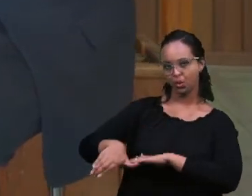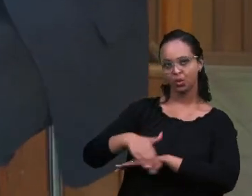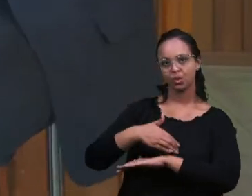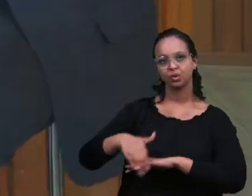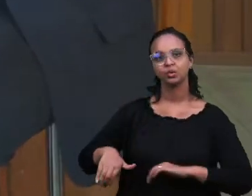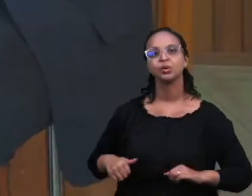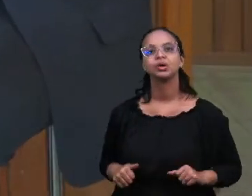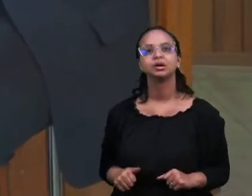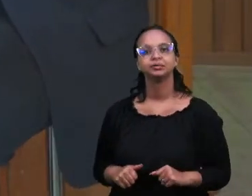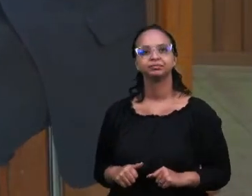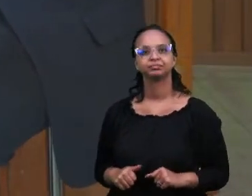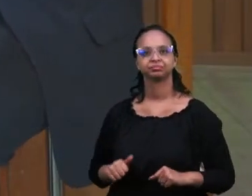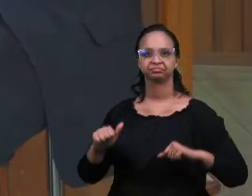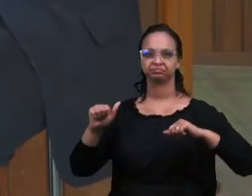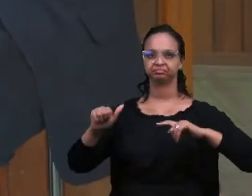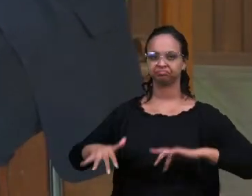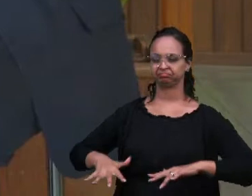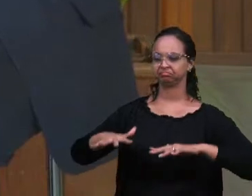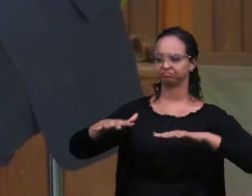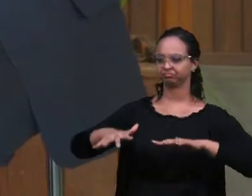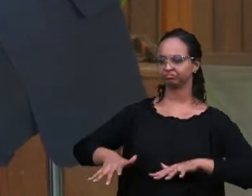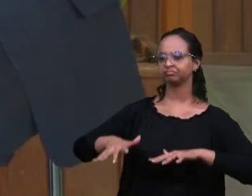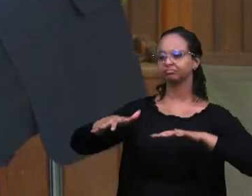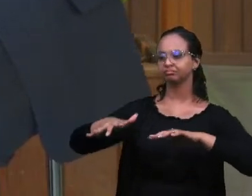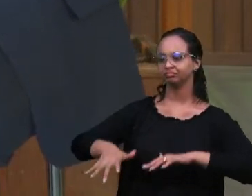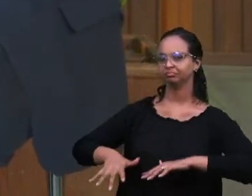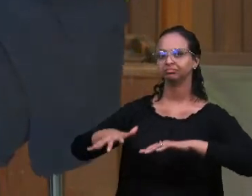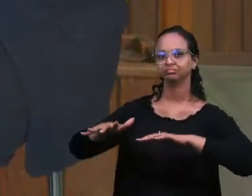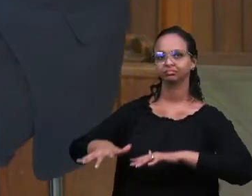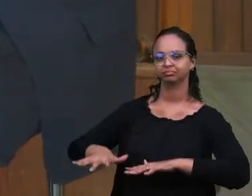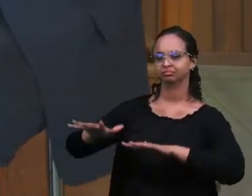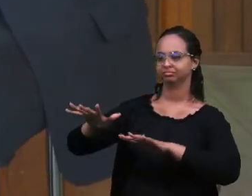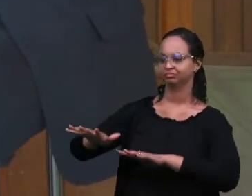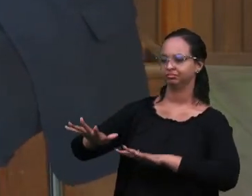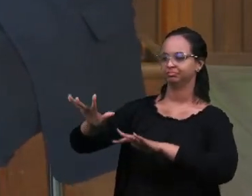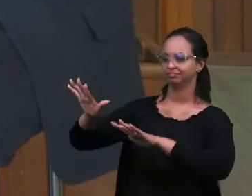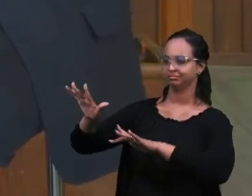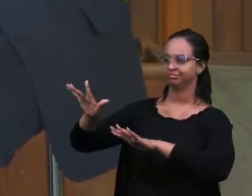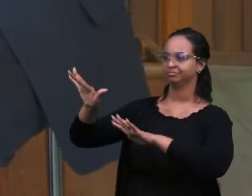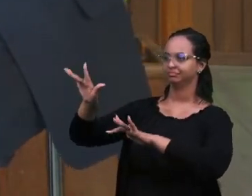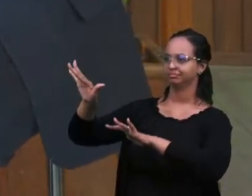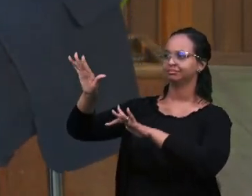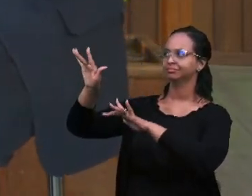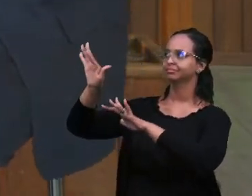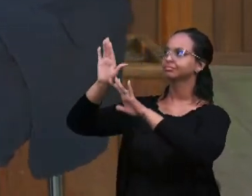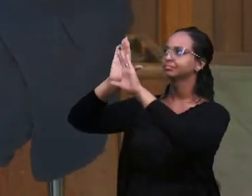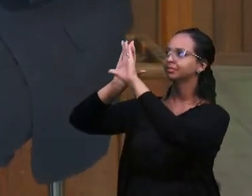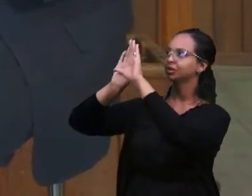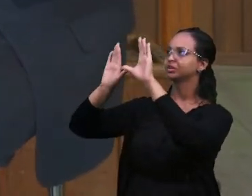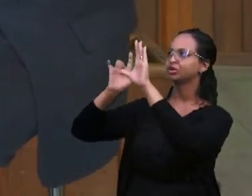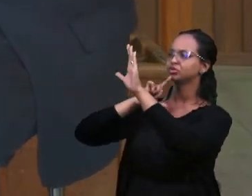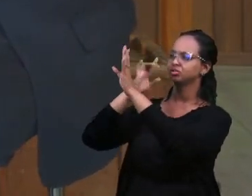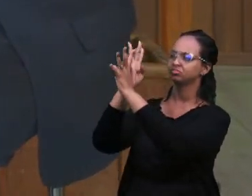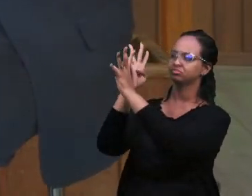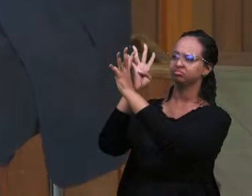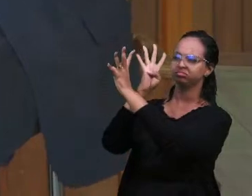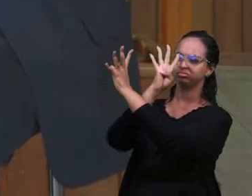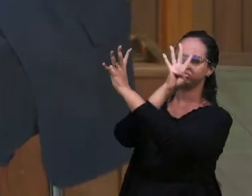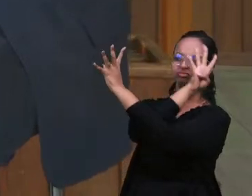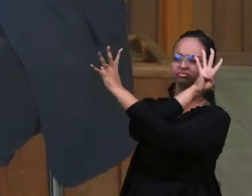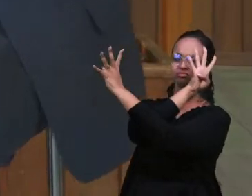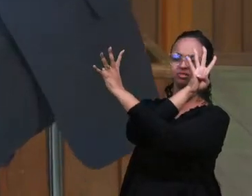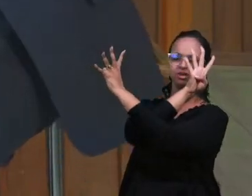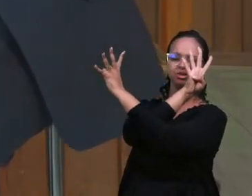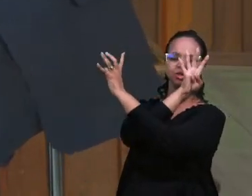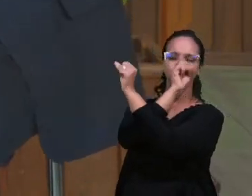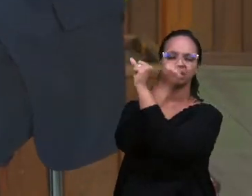real para mim. E o exército começava a subir em direção ao céu. Era uma fileira de tanques de combate enorme, com